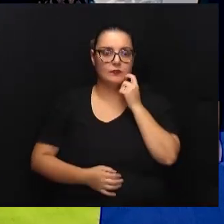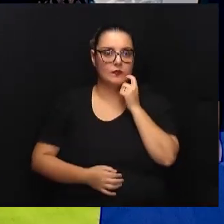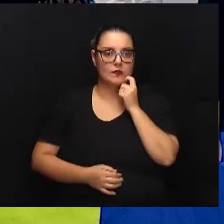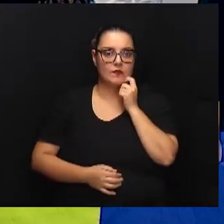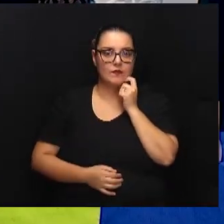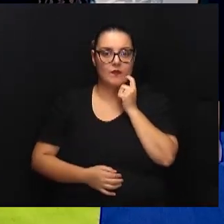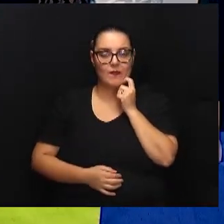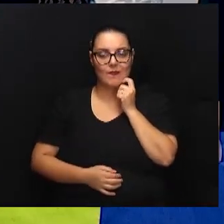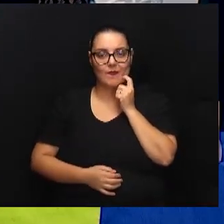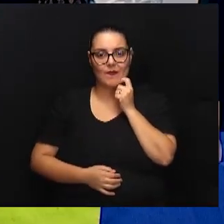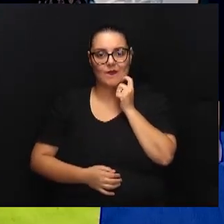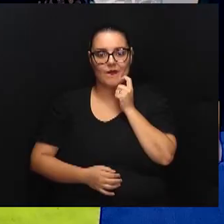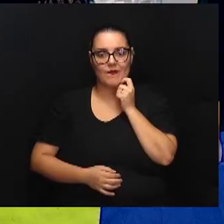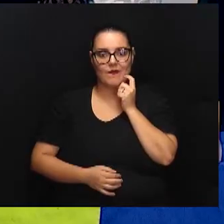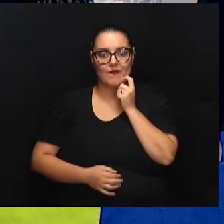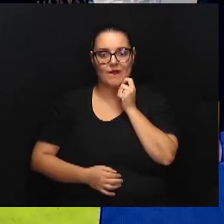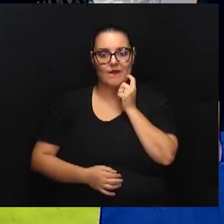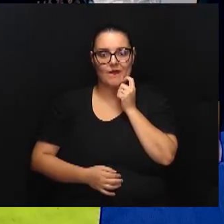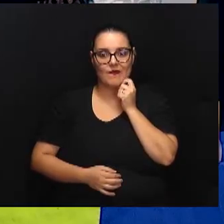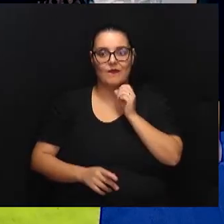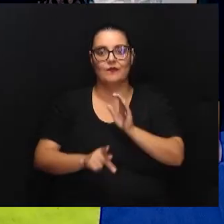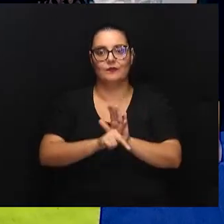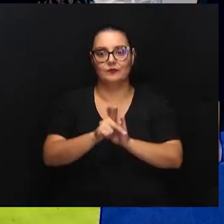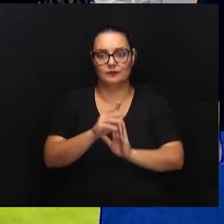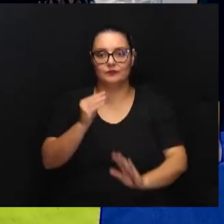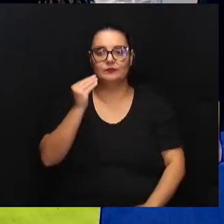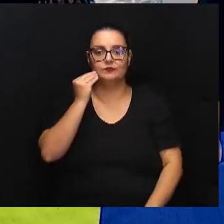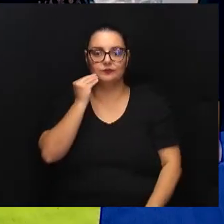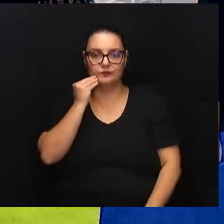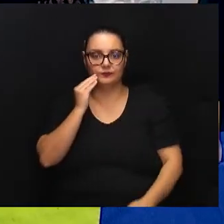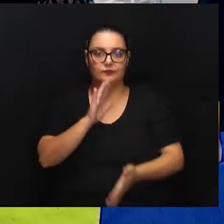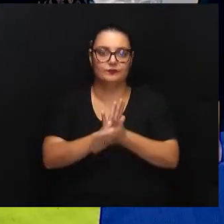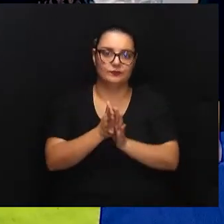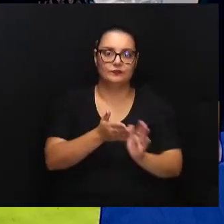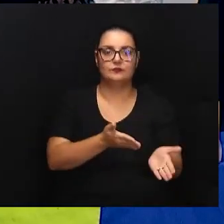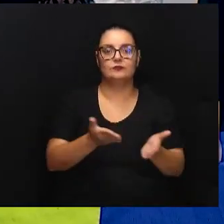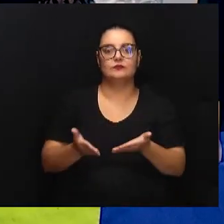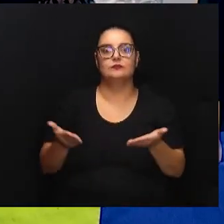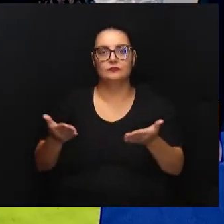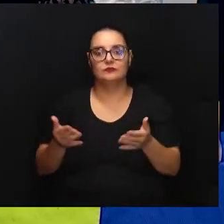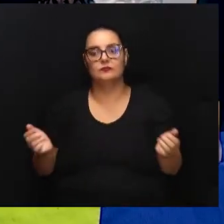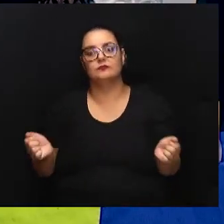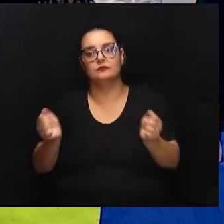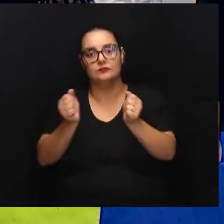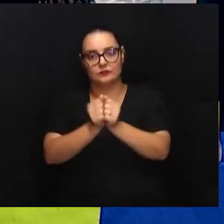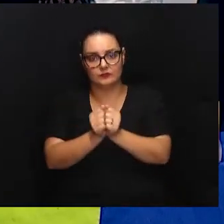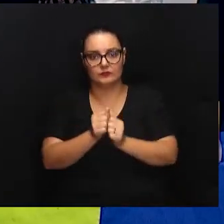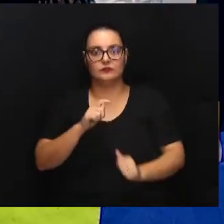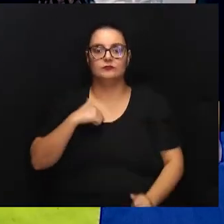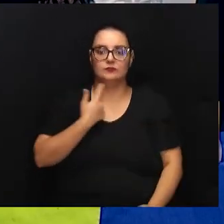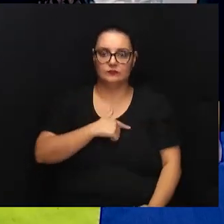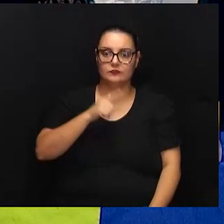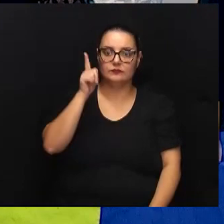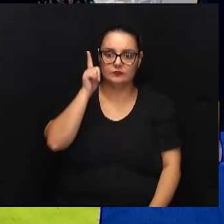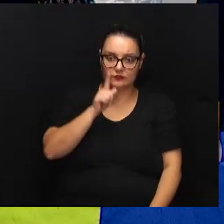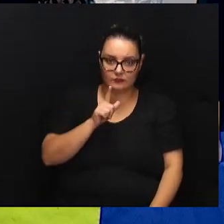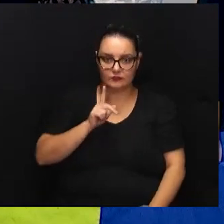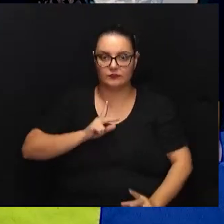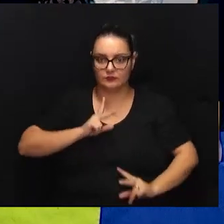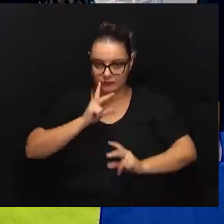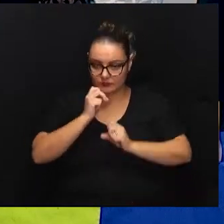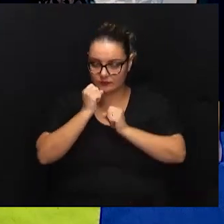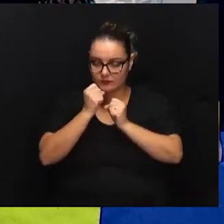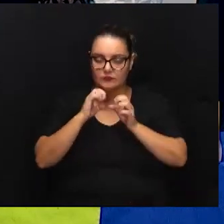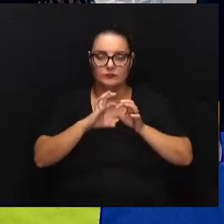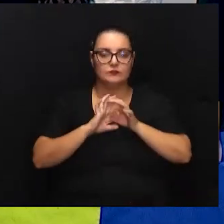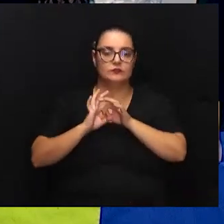está simples. Esse projeto é um projeto que eles já tentaram derrotar, mas nós apresentamos novamente, dessa vez em conjunto, para que a